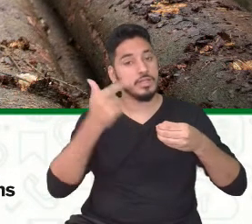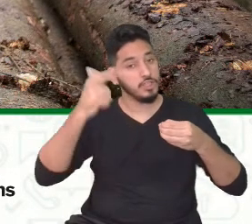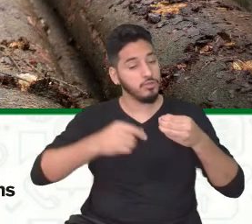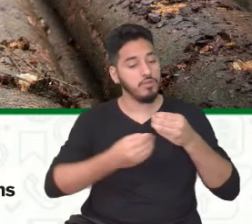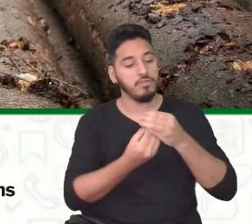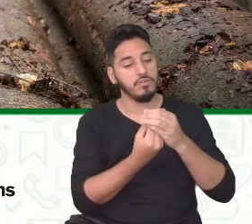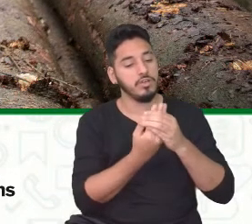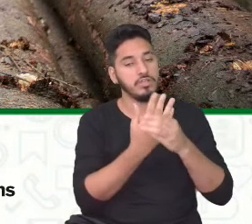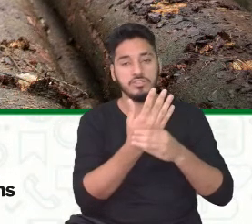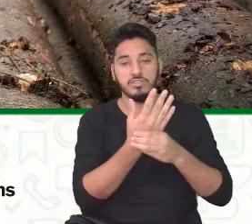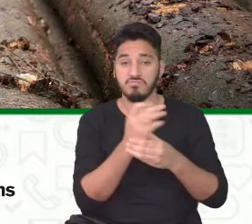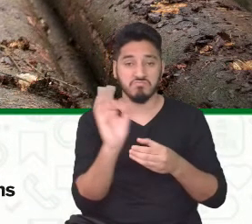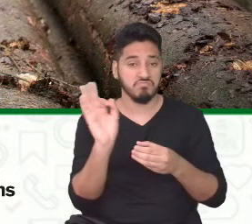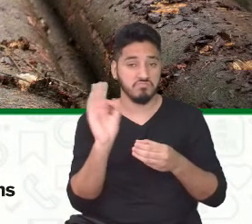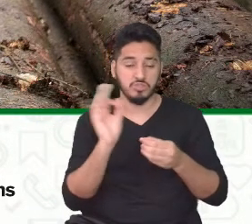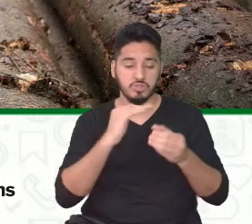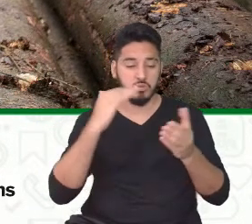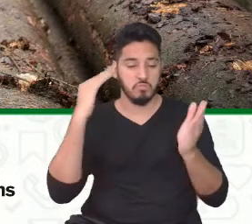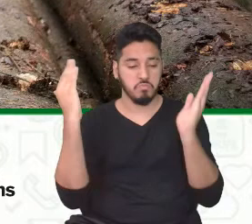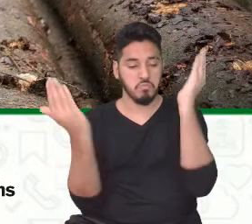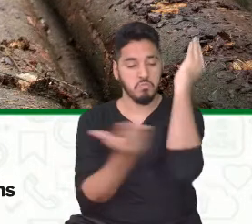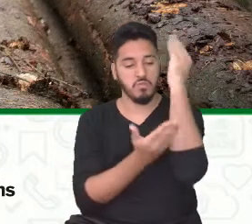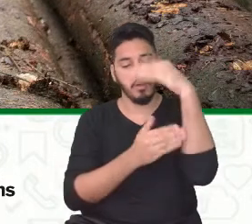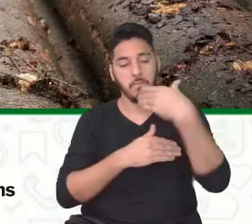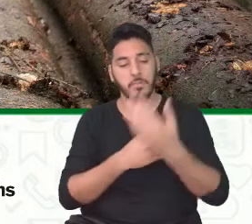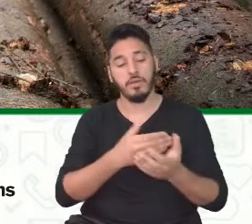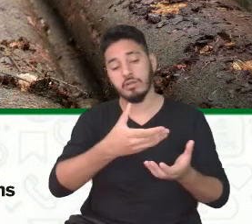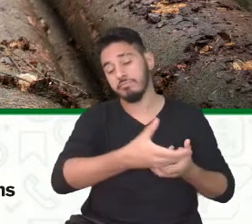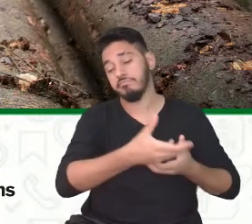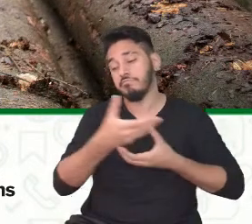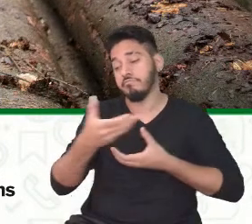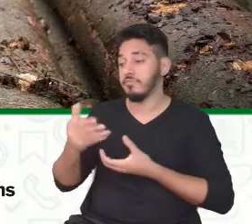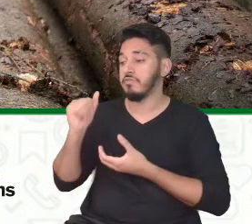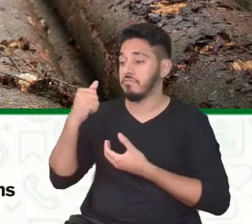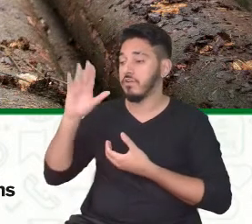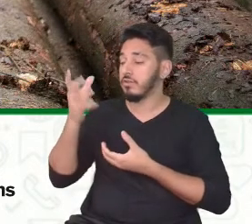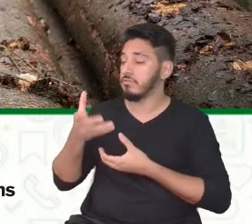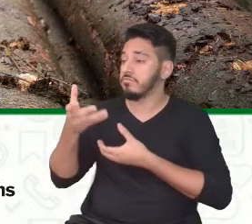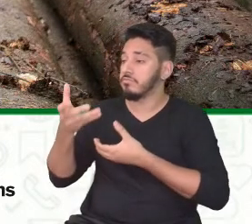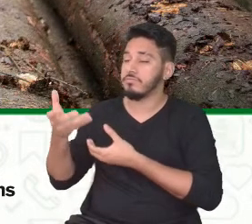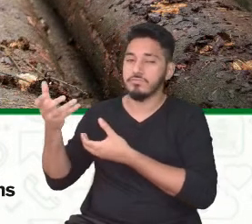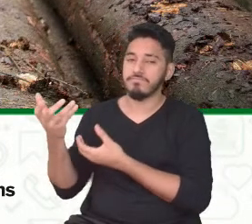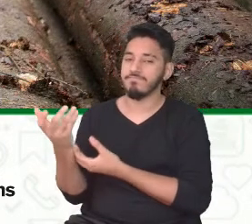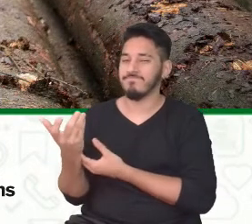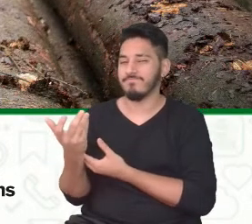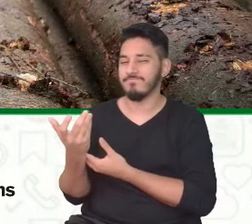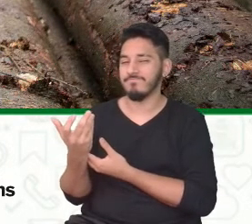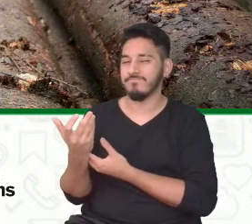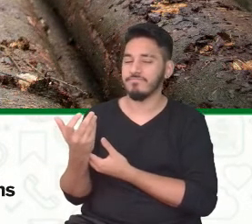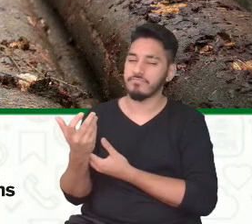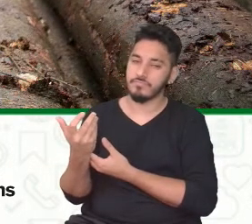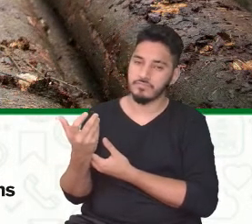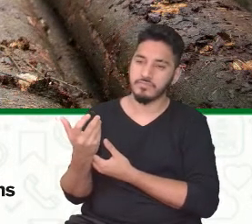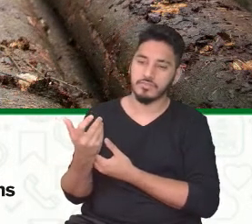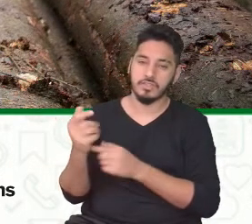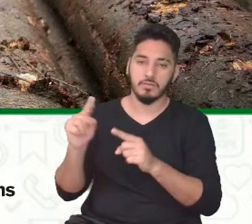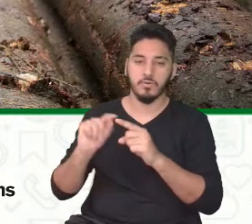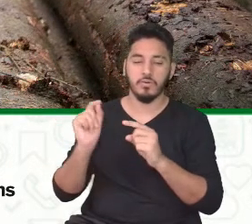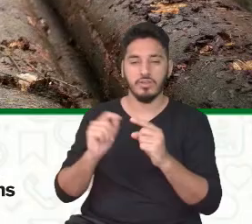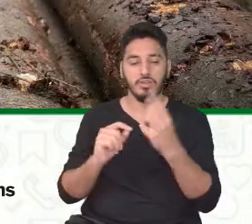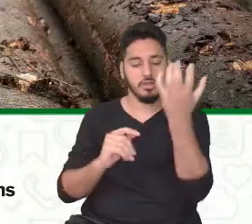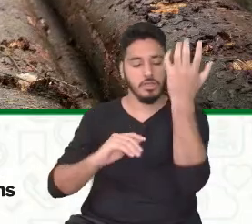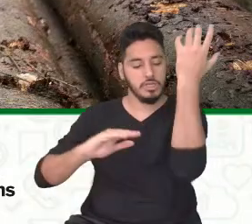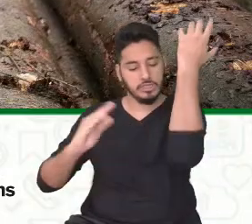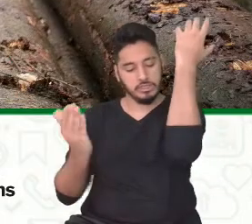para que tenha de novo uma nova espécie vegetal nascendo ali naquele ambiente é muitas vezes aquela questão do corte Raso